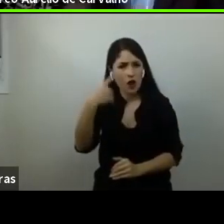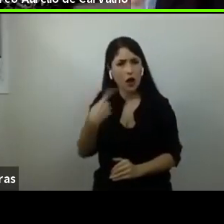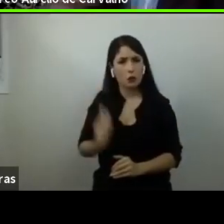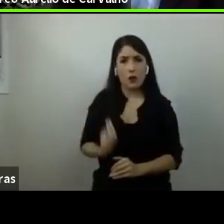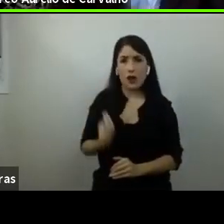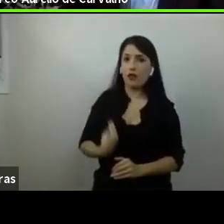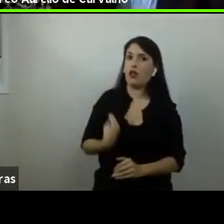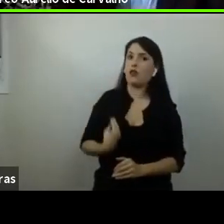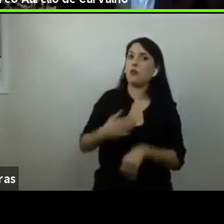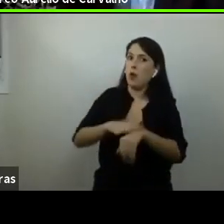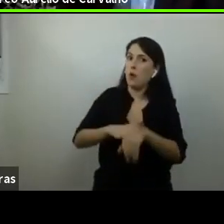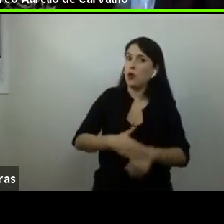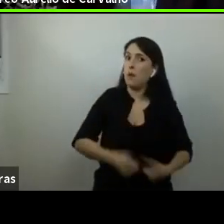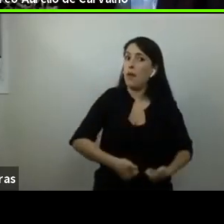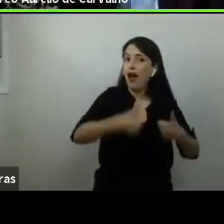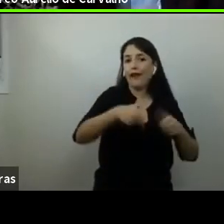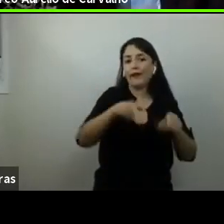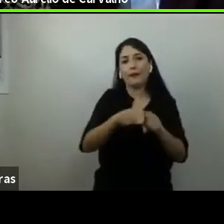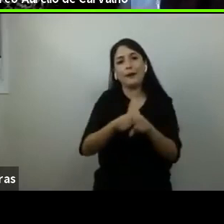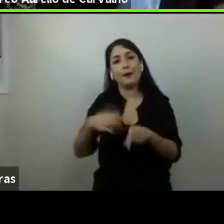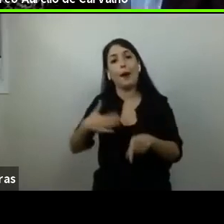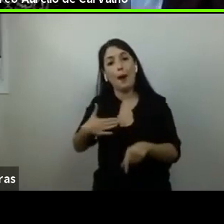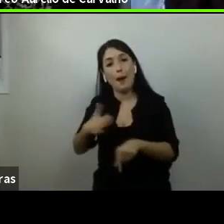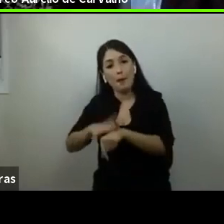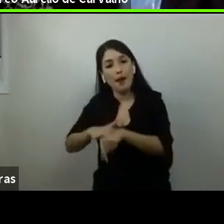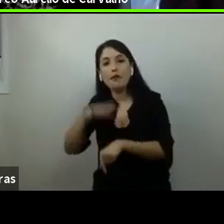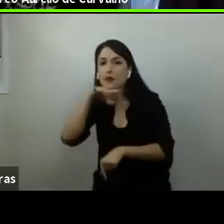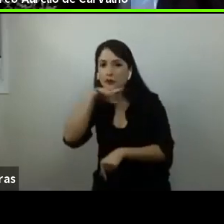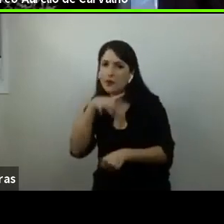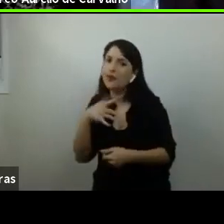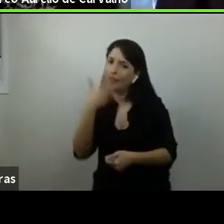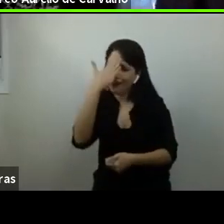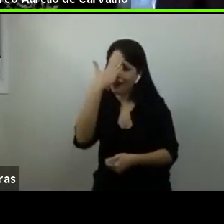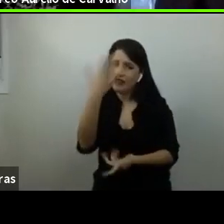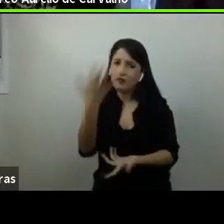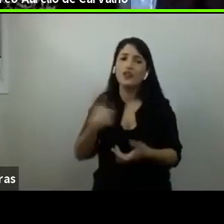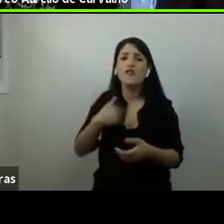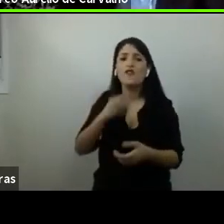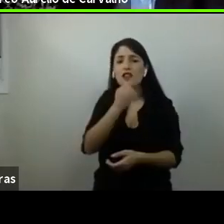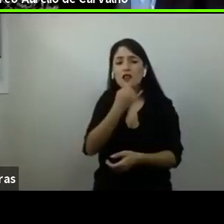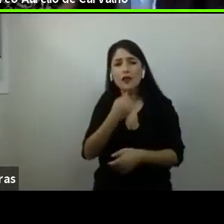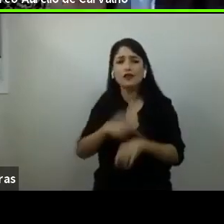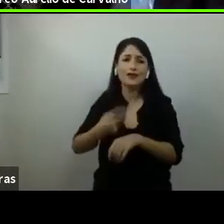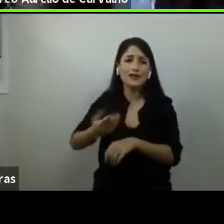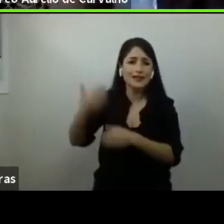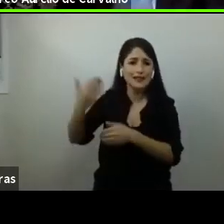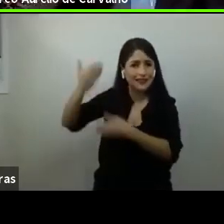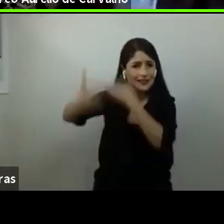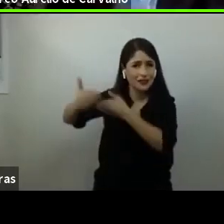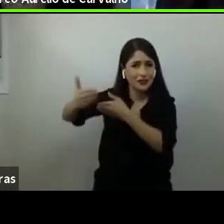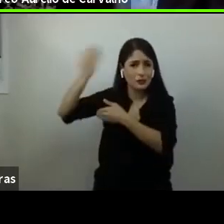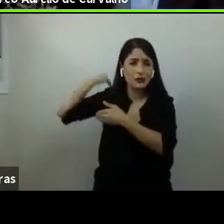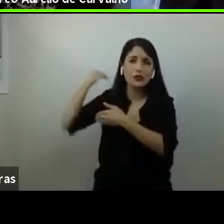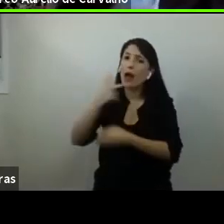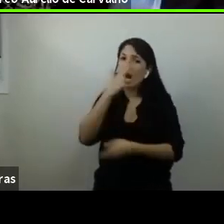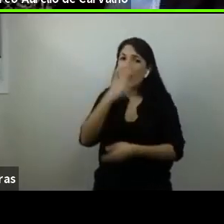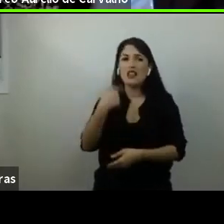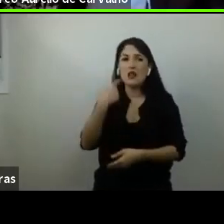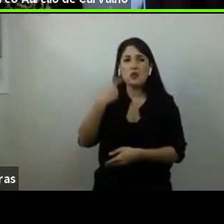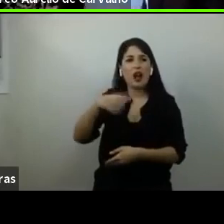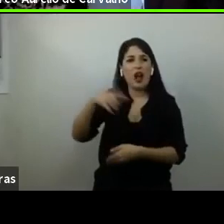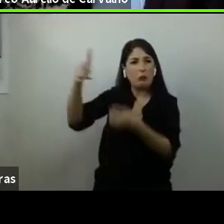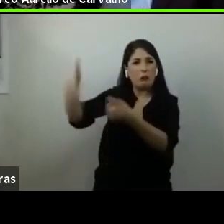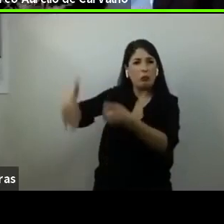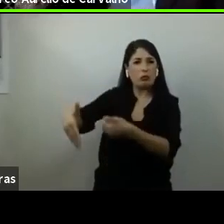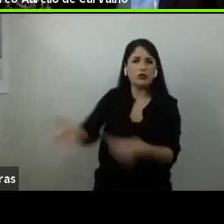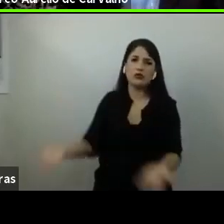momentos da vida, enfim, brasileira, né? E, infelizmente, nos últimos muitos anos, esse papel estava sendo, digamos, desprestigiado, né? Com todo